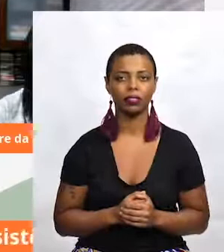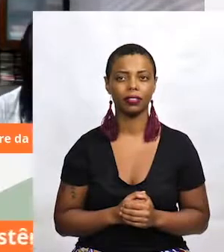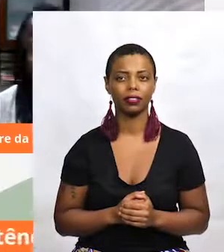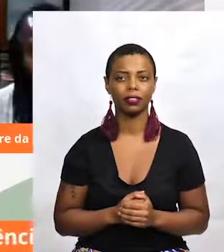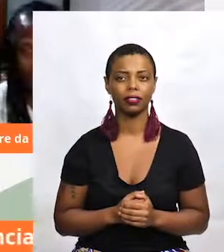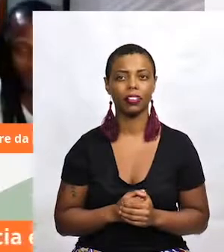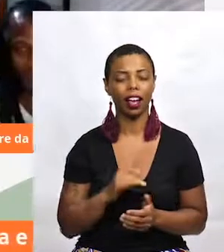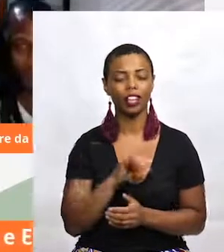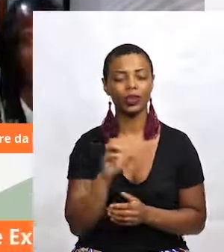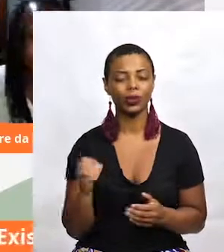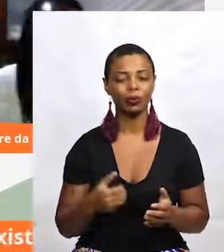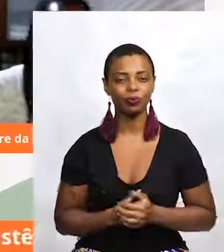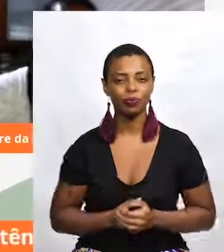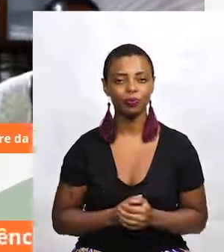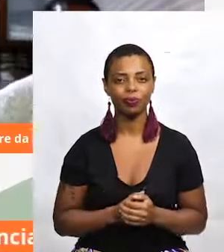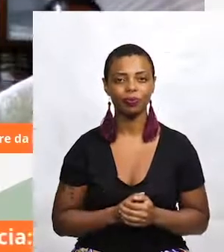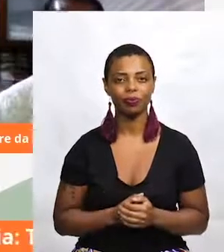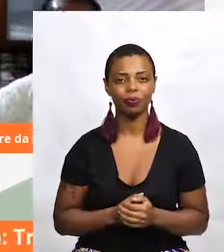É